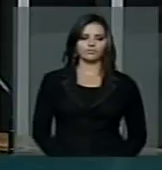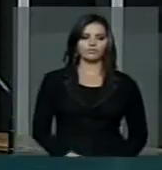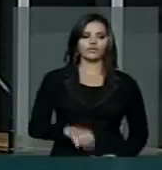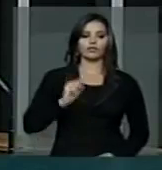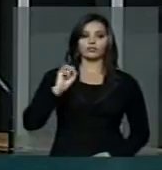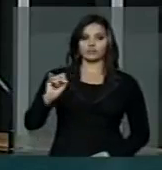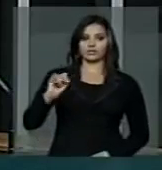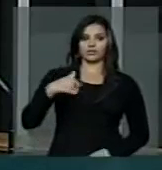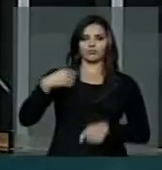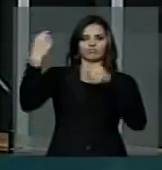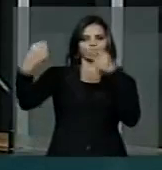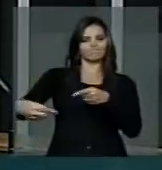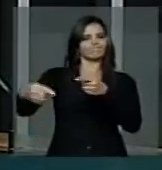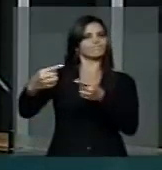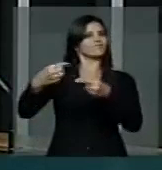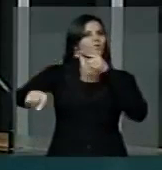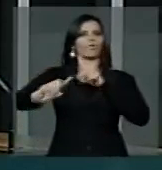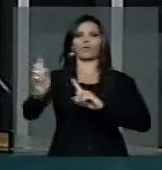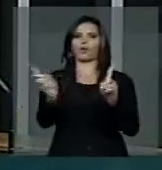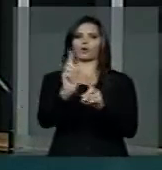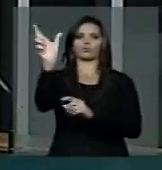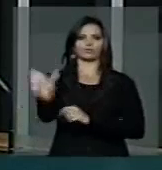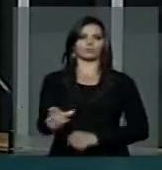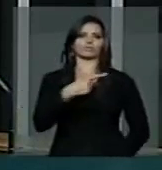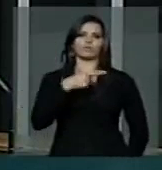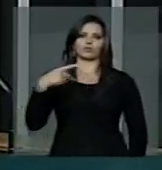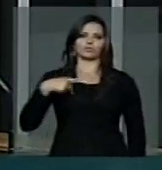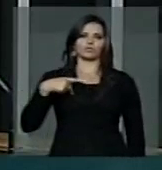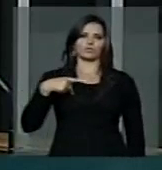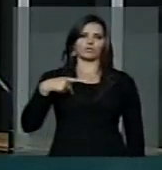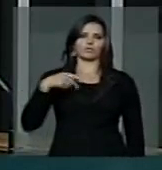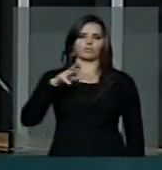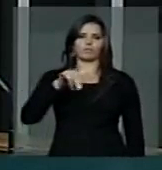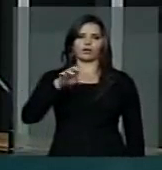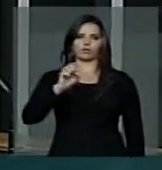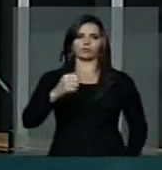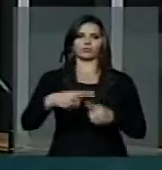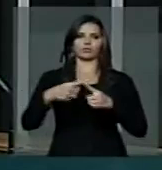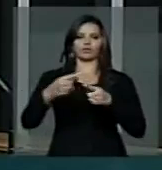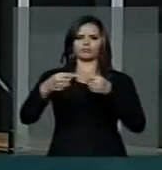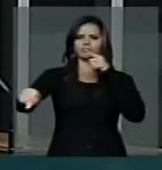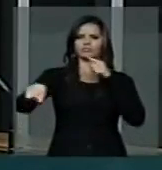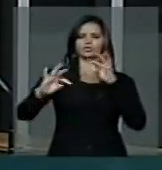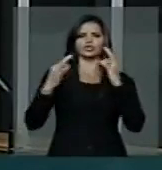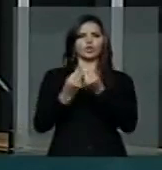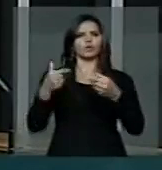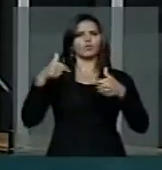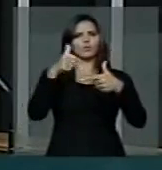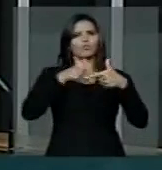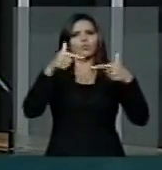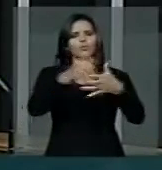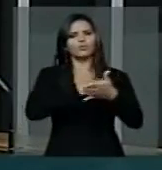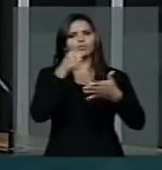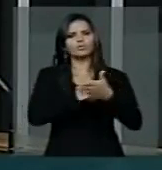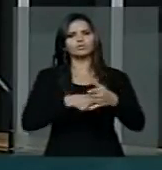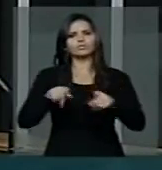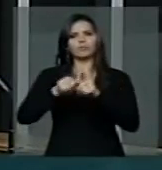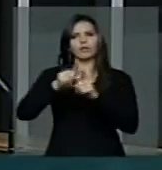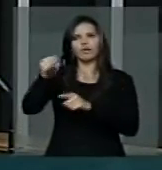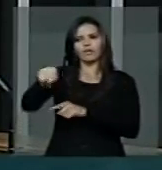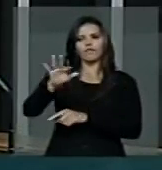me oponho ao deputado pastor Marcos Feliciano, é porque ele é contrário a todas as lutas de minorias e é um